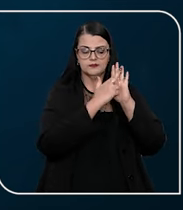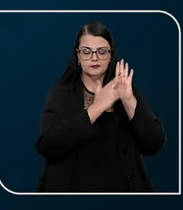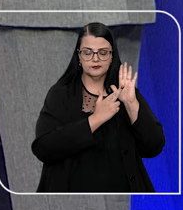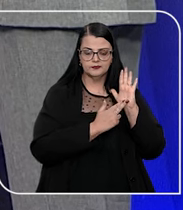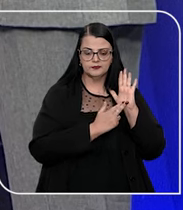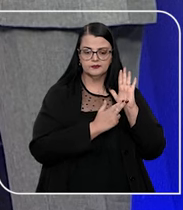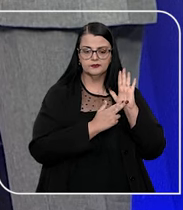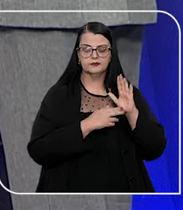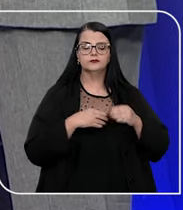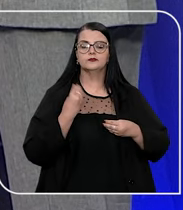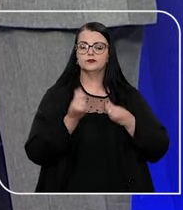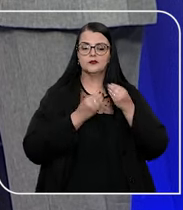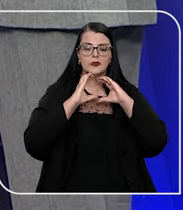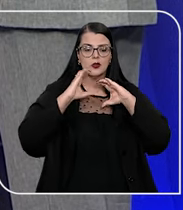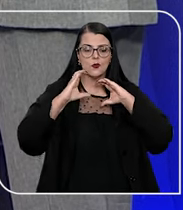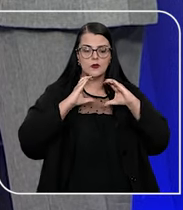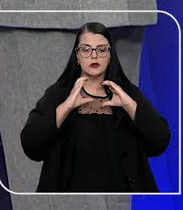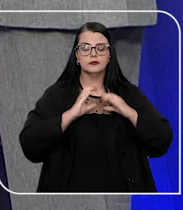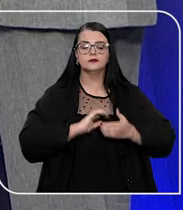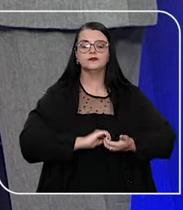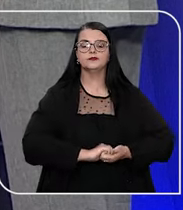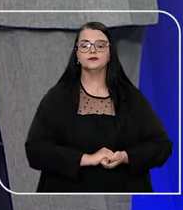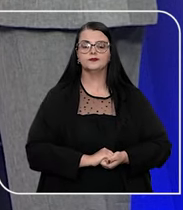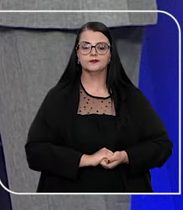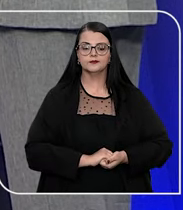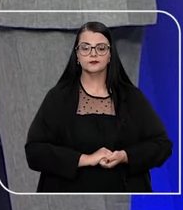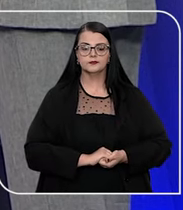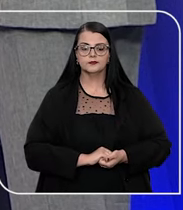que tá sendo determinado naquela